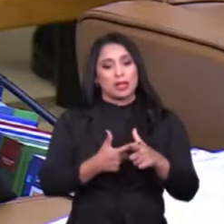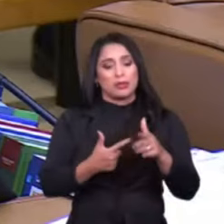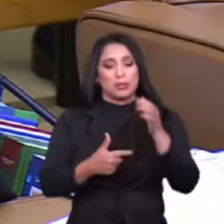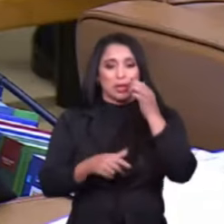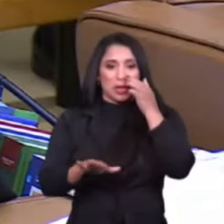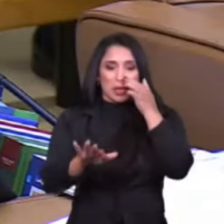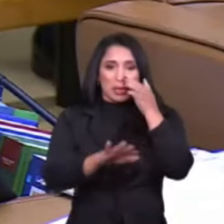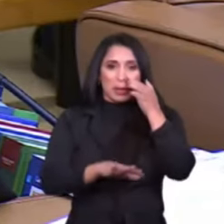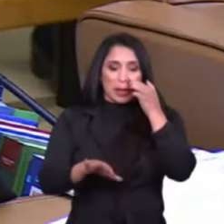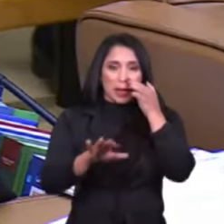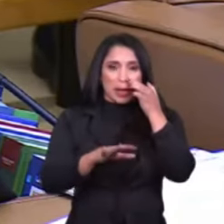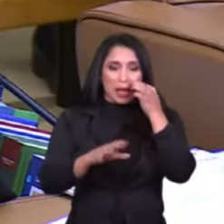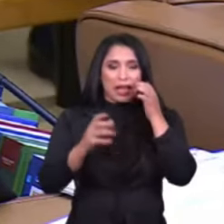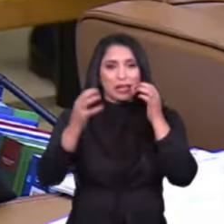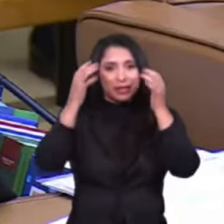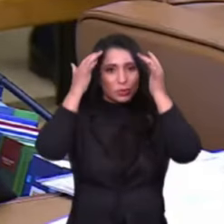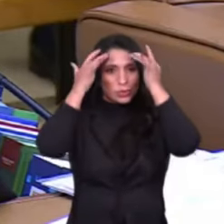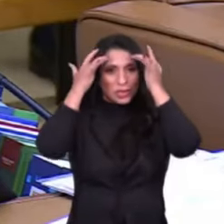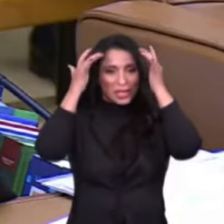mesocórtico-límbica cerebral.